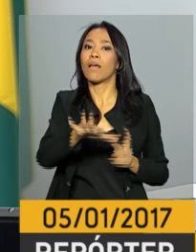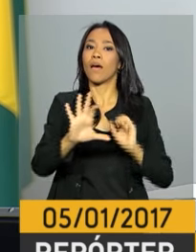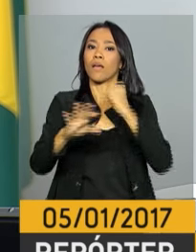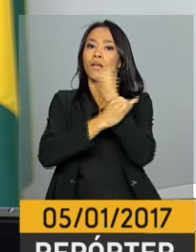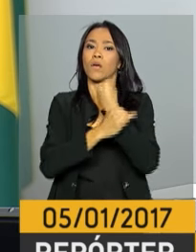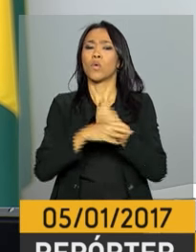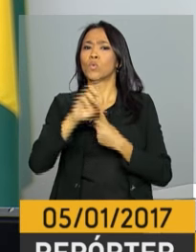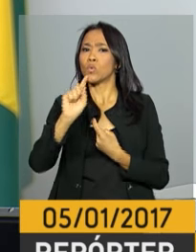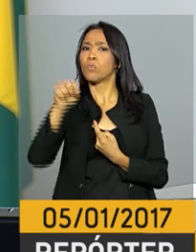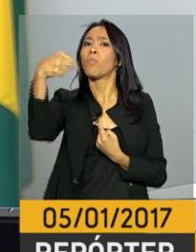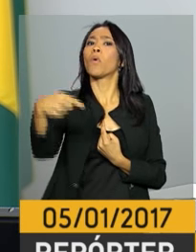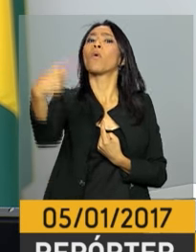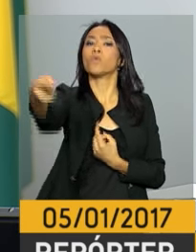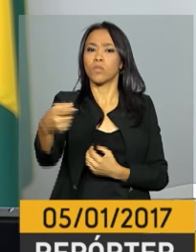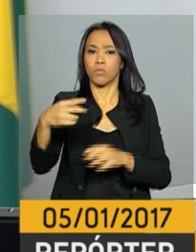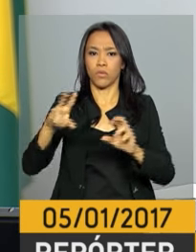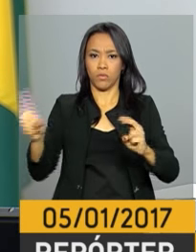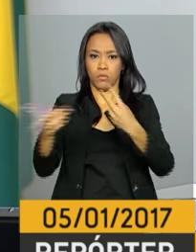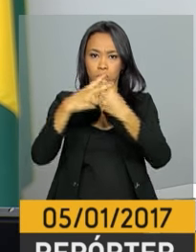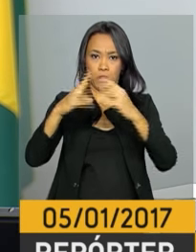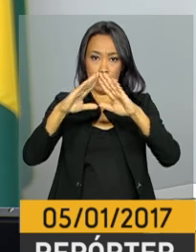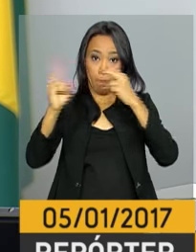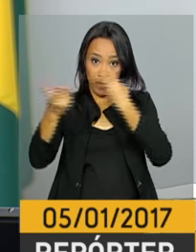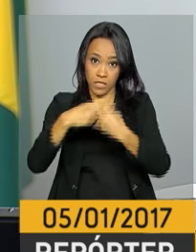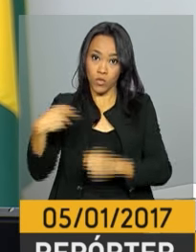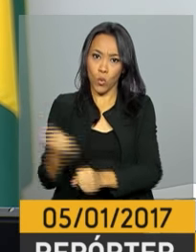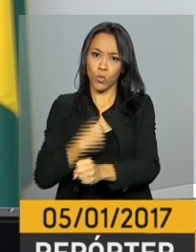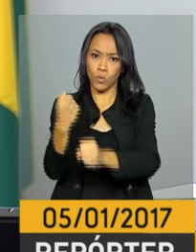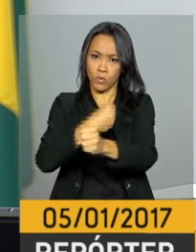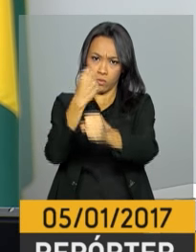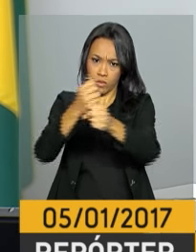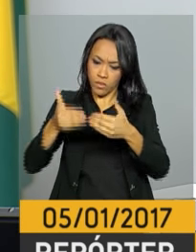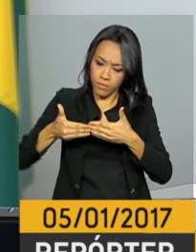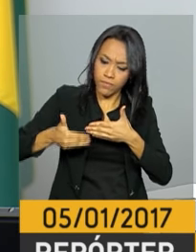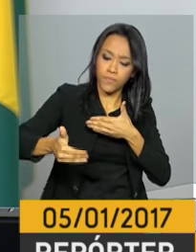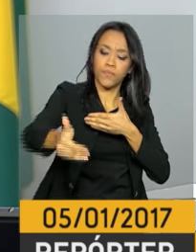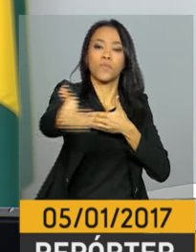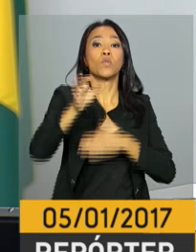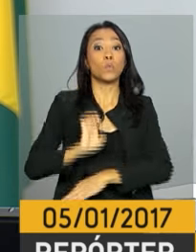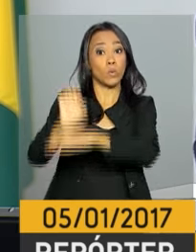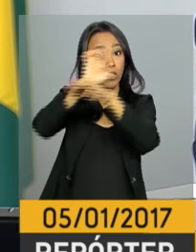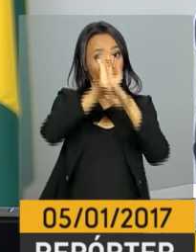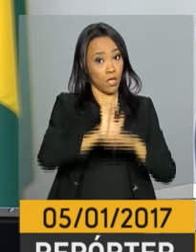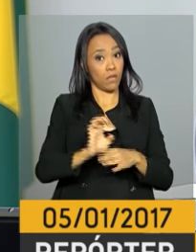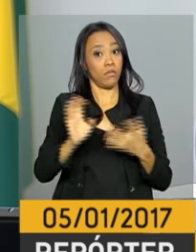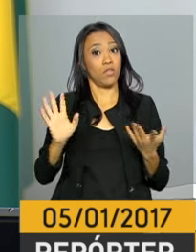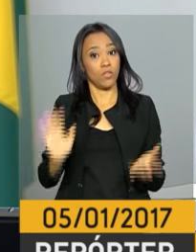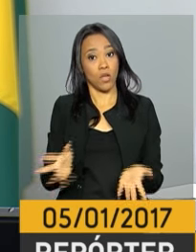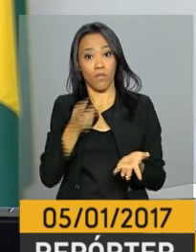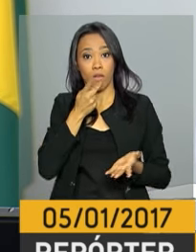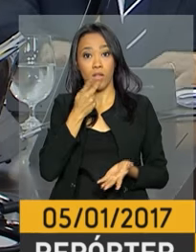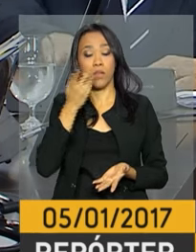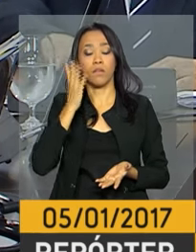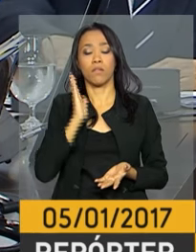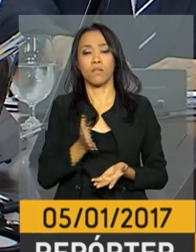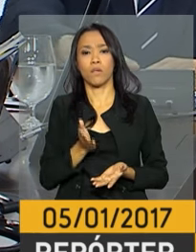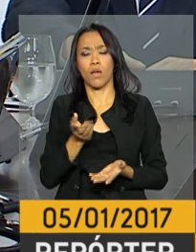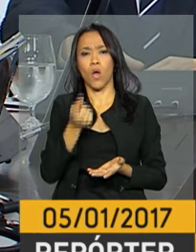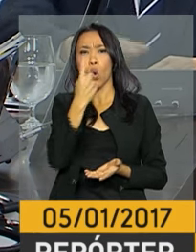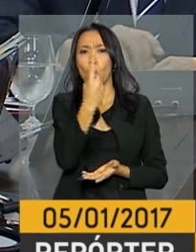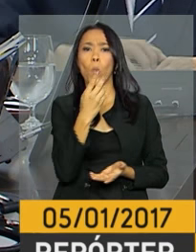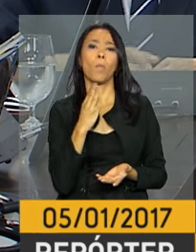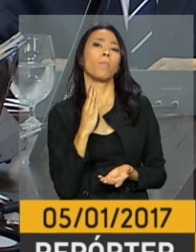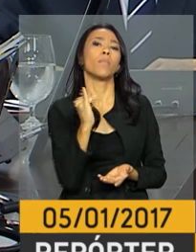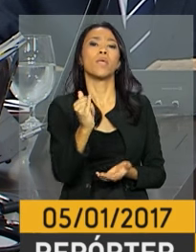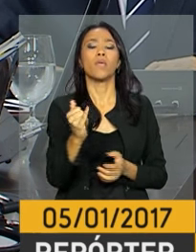que vierem a ser construído nos estados e aqui falo entre parentes nós acabamos de destinar 1 bilhão e